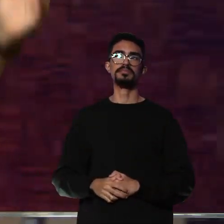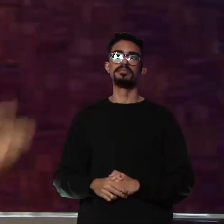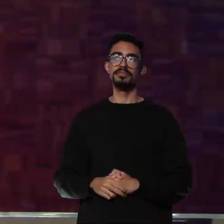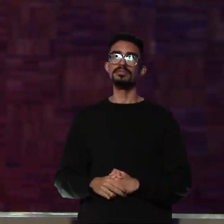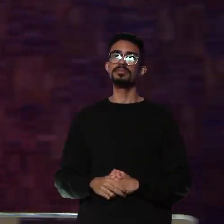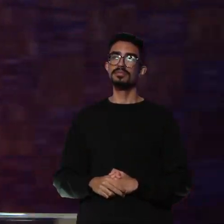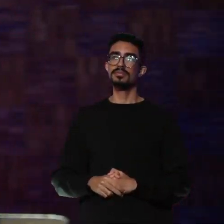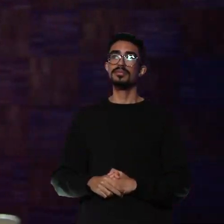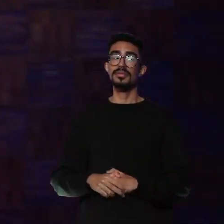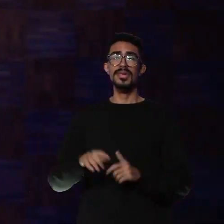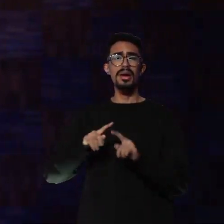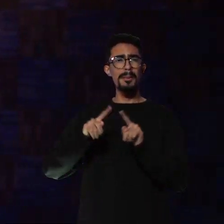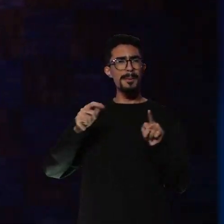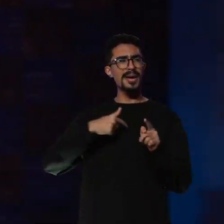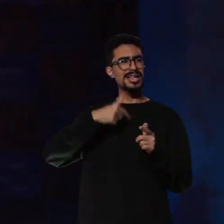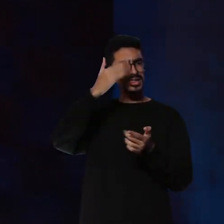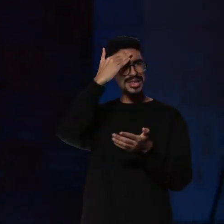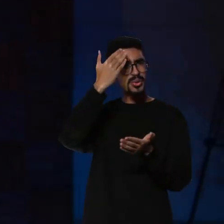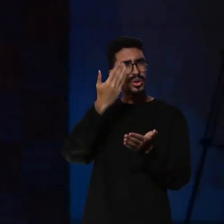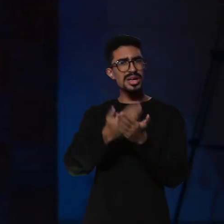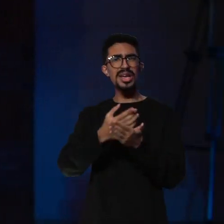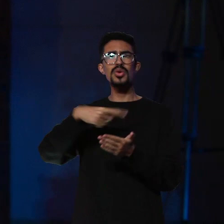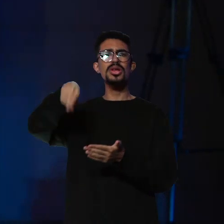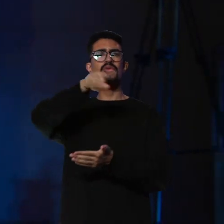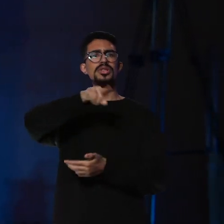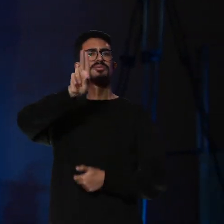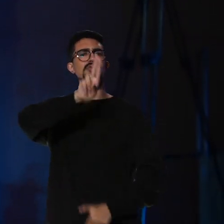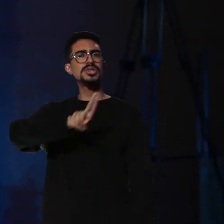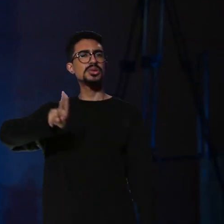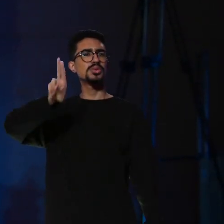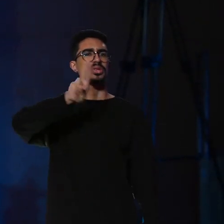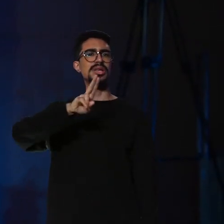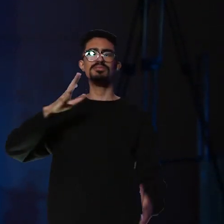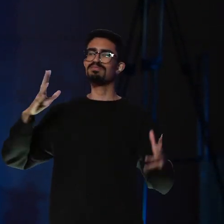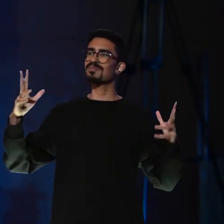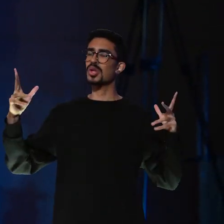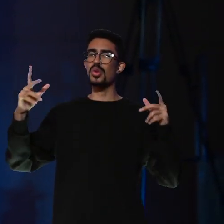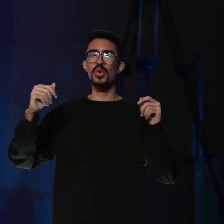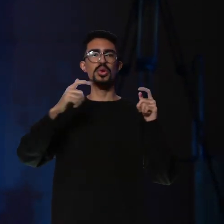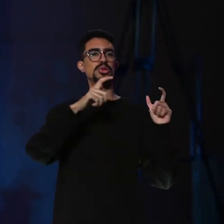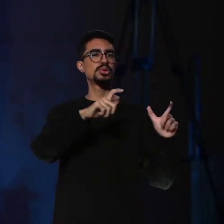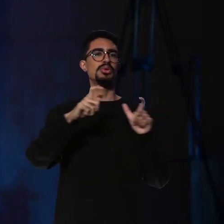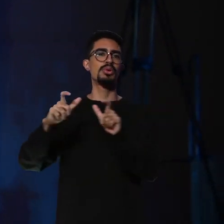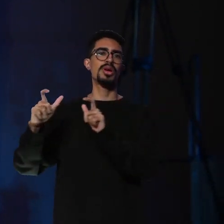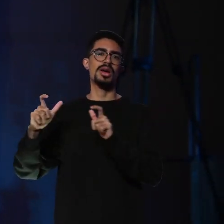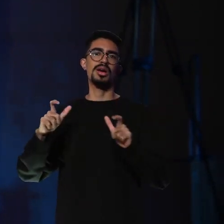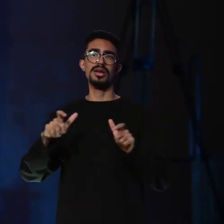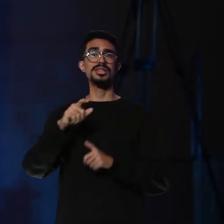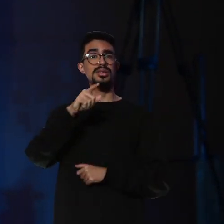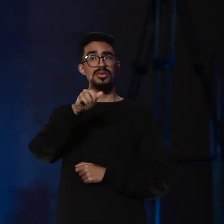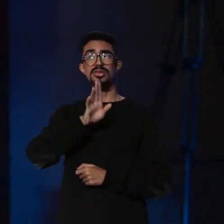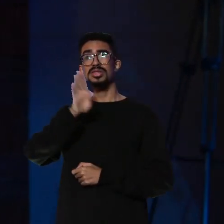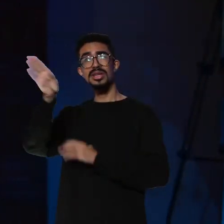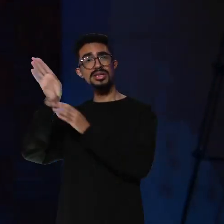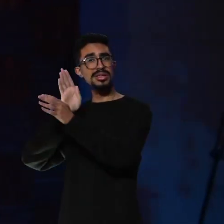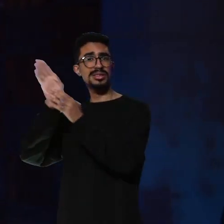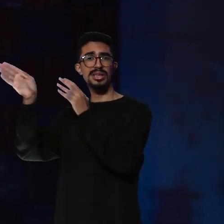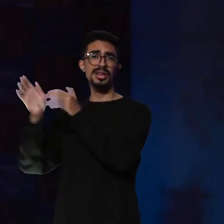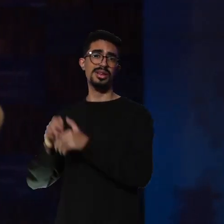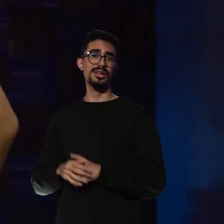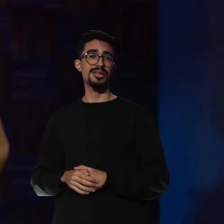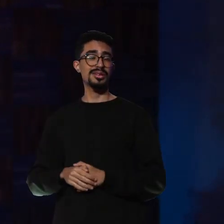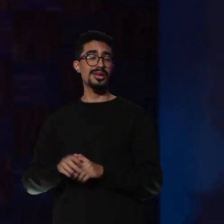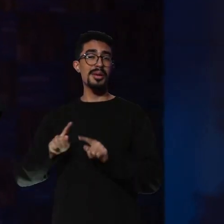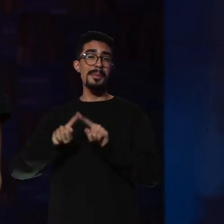nos cursos que você faz aí afora, no teu trabalho, por onde você for. Agora, se você ficar em cima do muro, meu